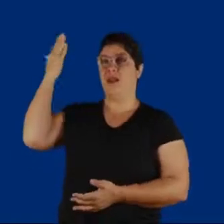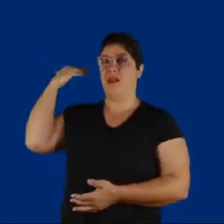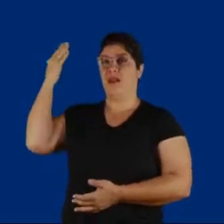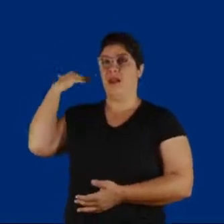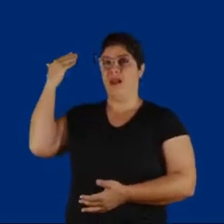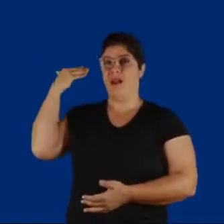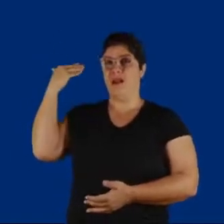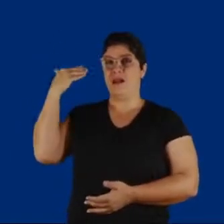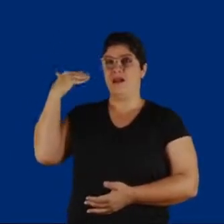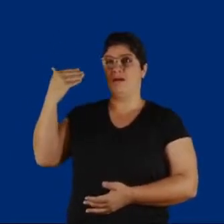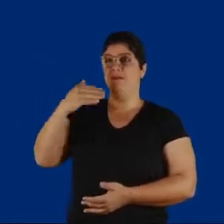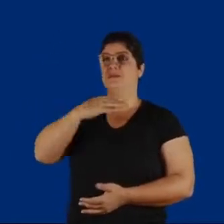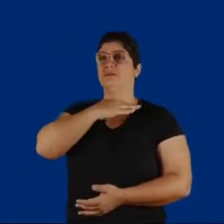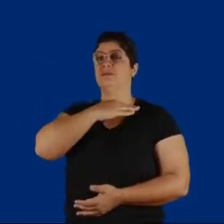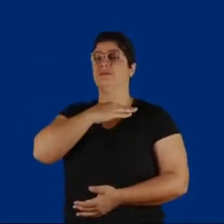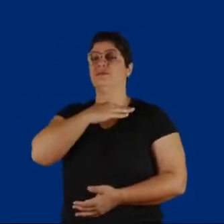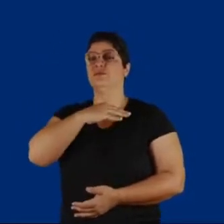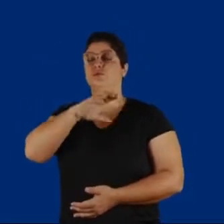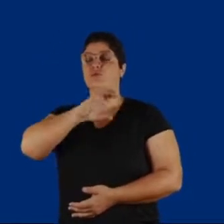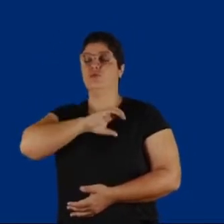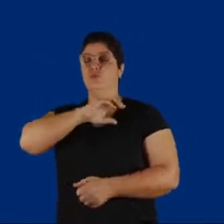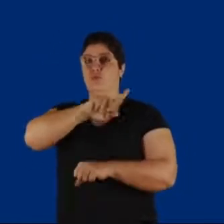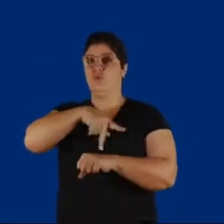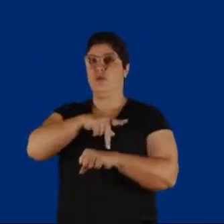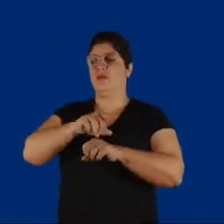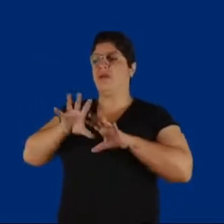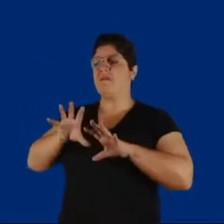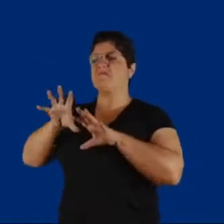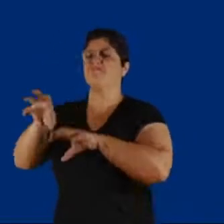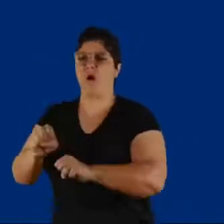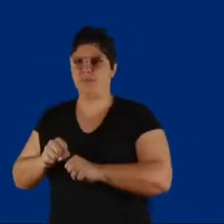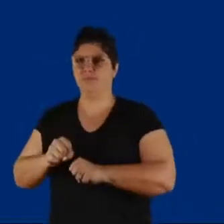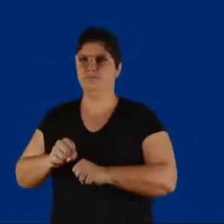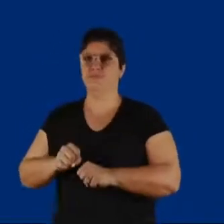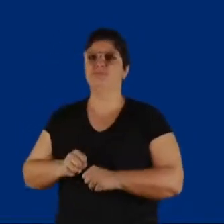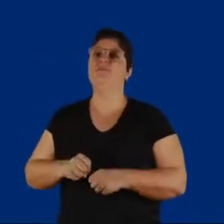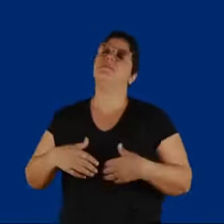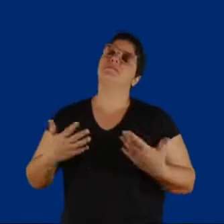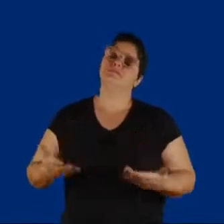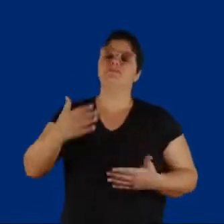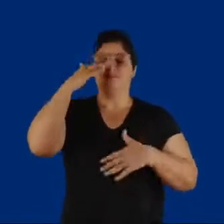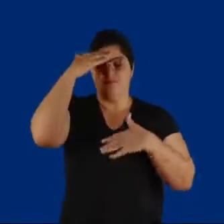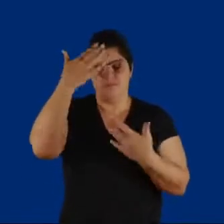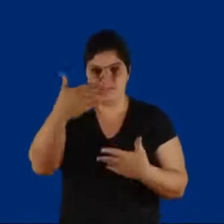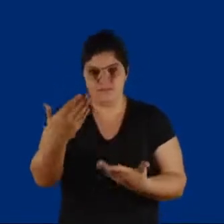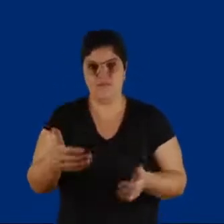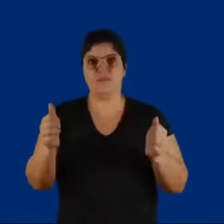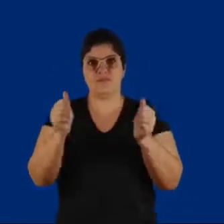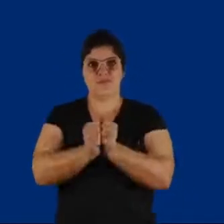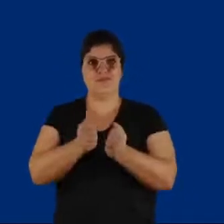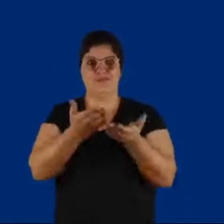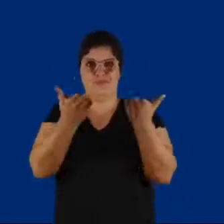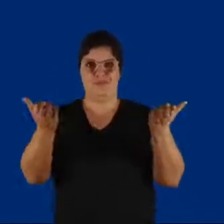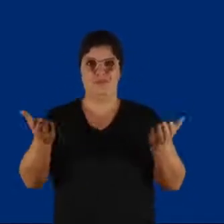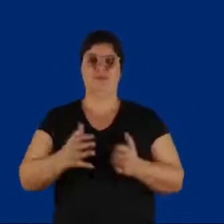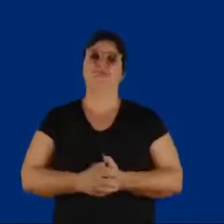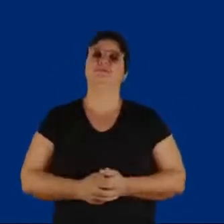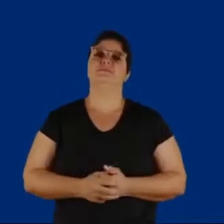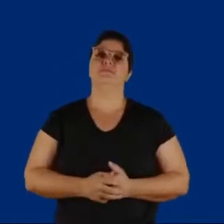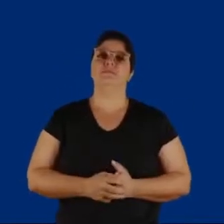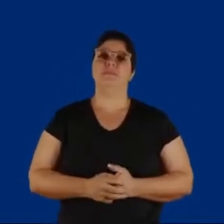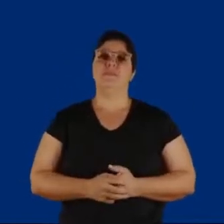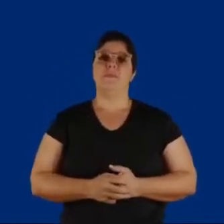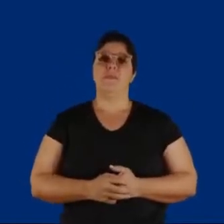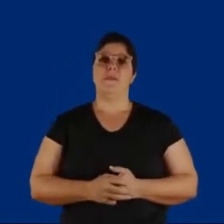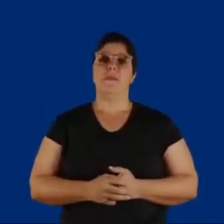muito histórico para nós. Eu estou muito honrada de estar aqui com vocês. Muito obrigado. Eu vou começar